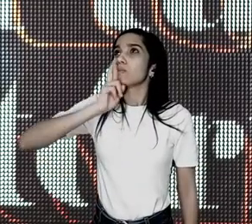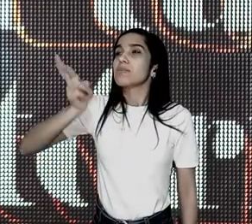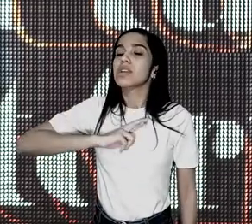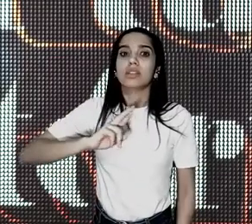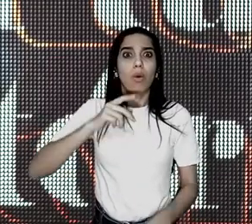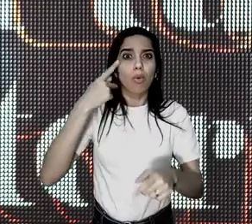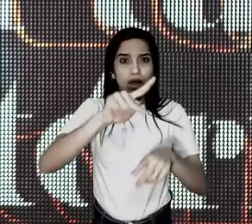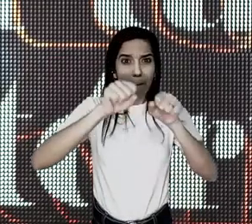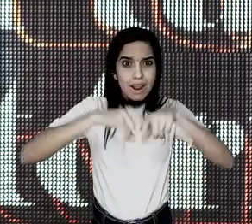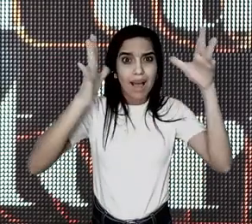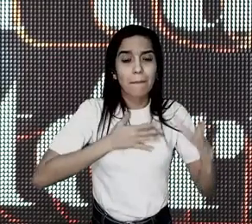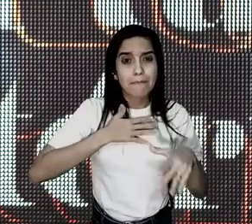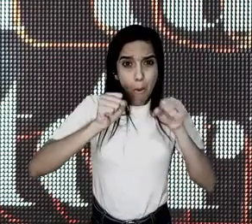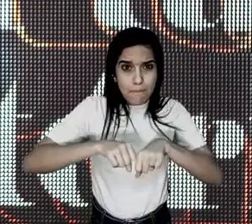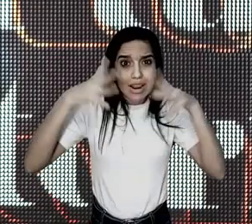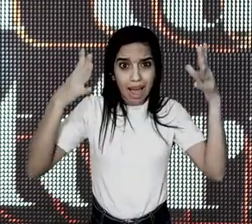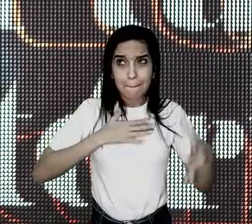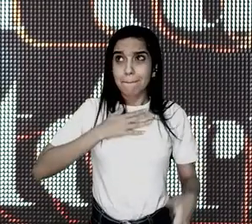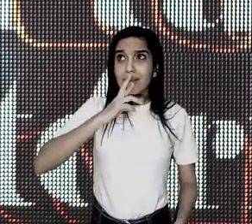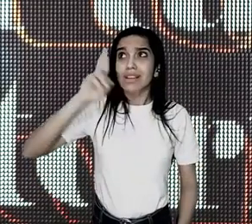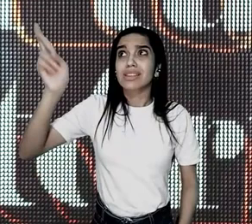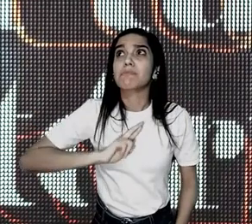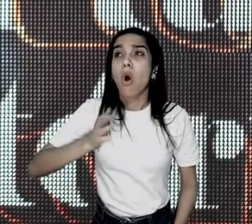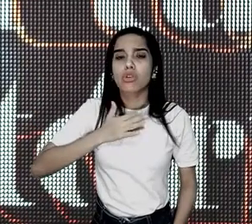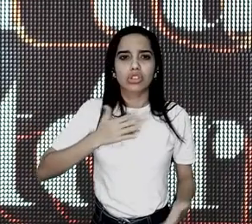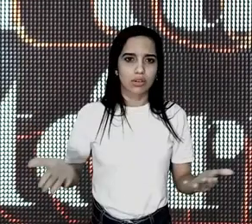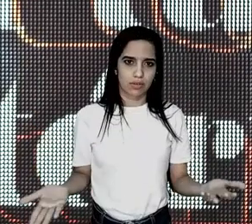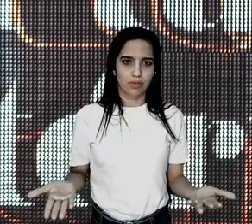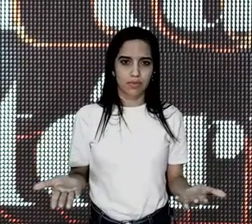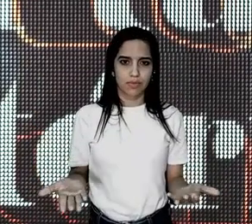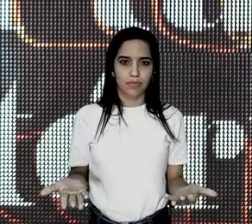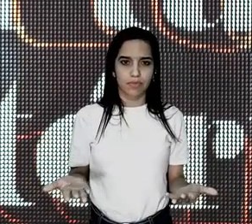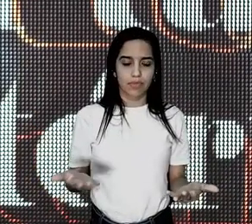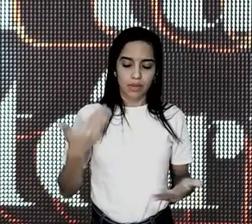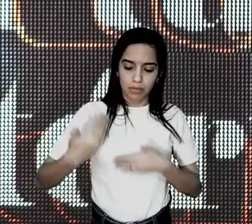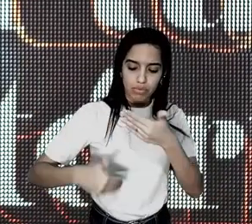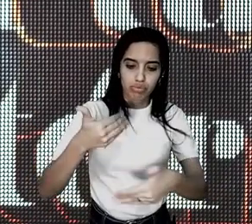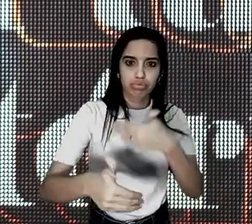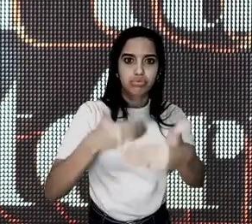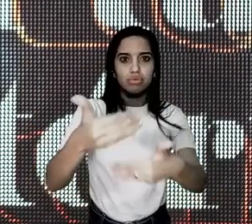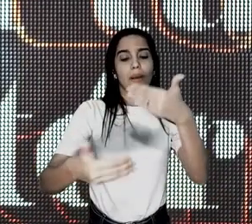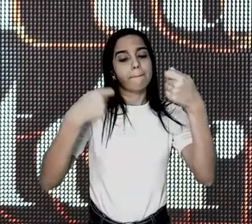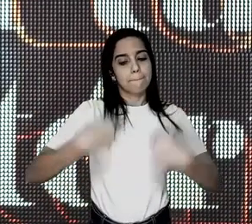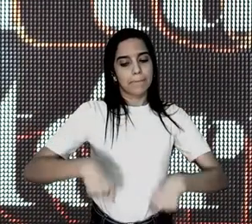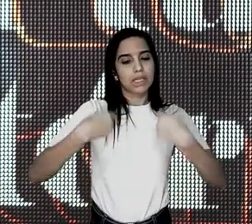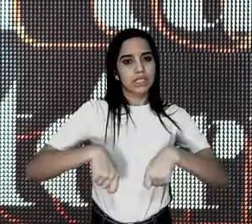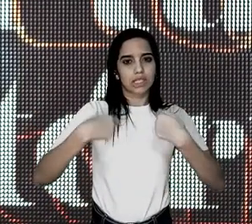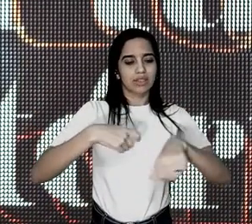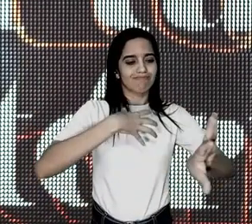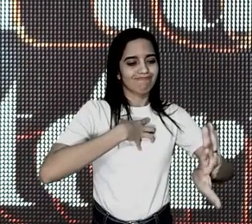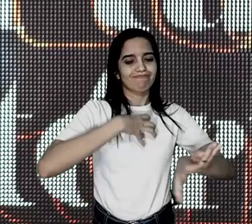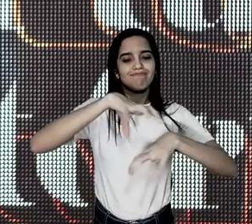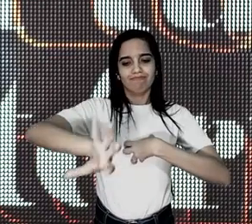O teu milagre, o meu milagre, a minha resposta, Deus. Nesse processo e nesse caminhar do